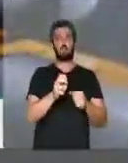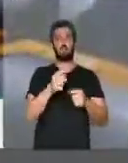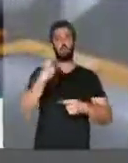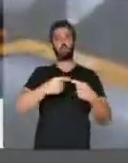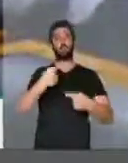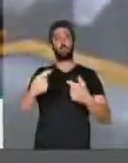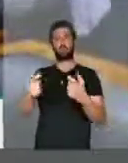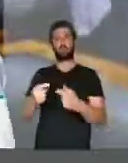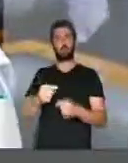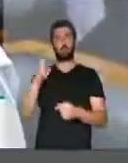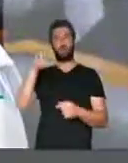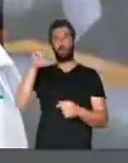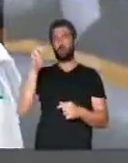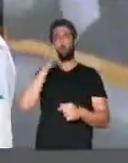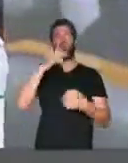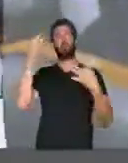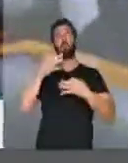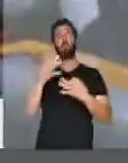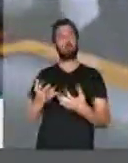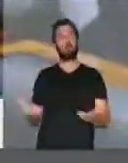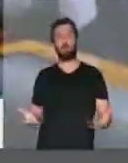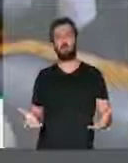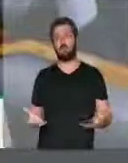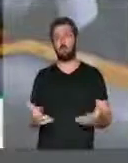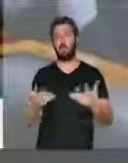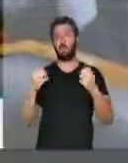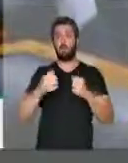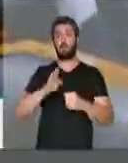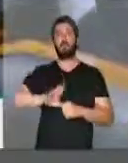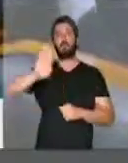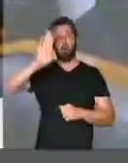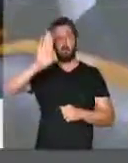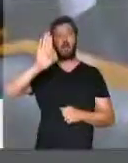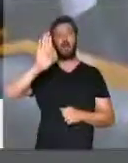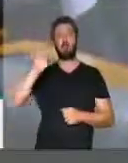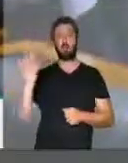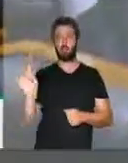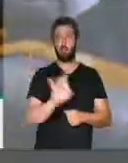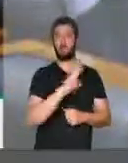gente. Não vai nunca chegar numa equação. Primemos pela palavra de